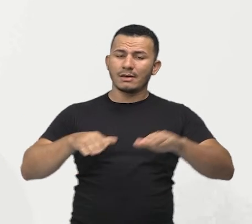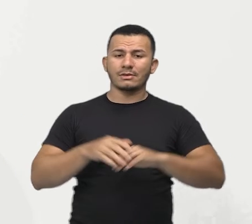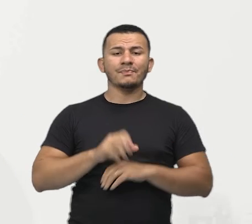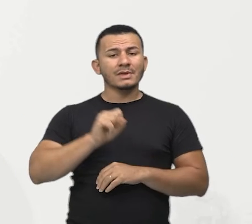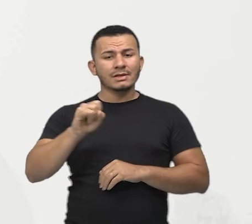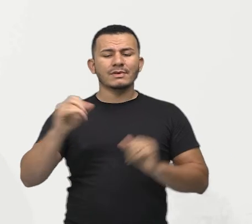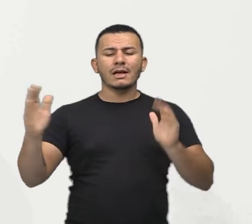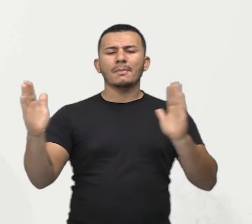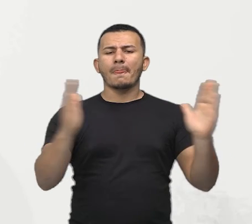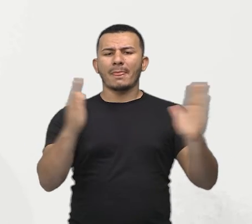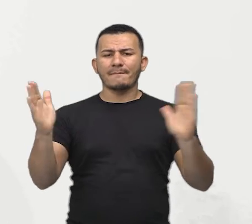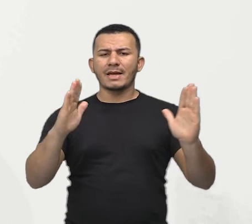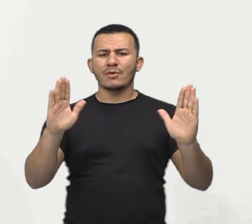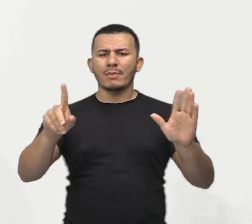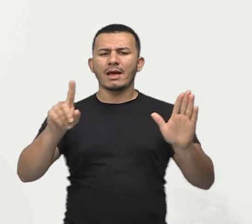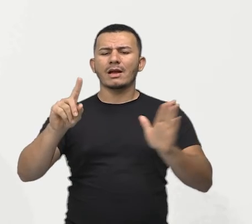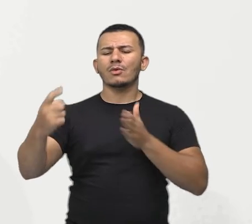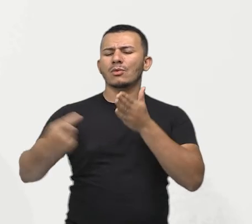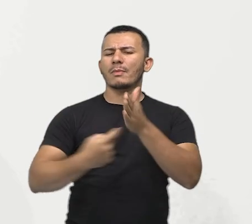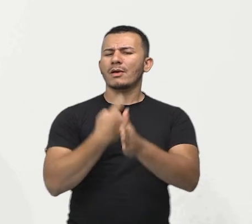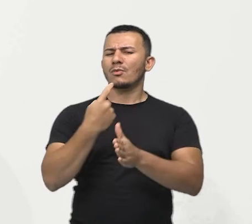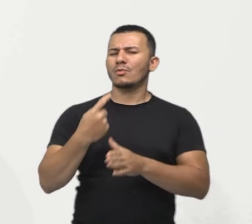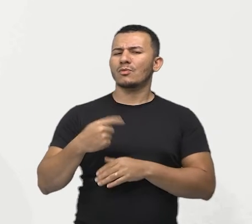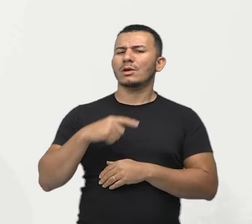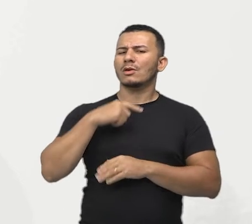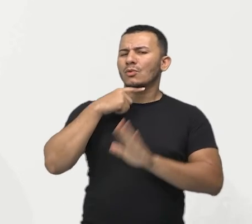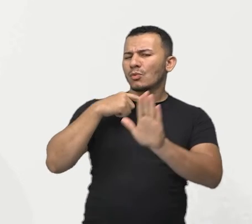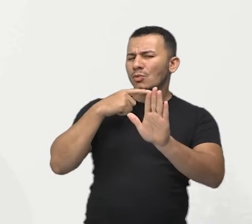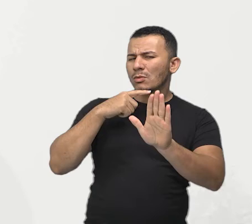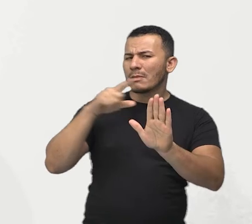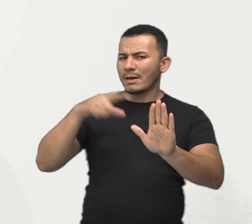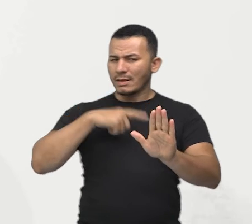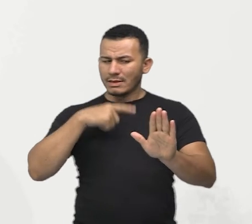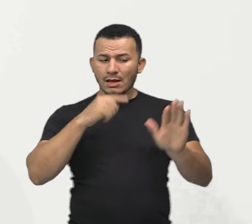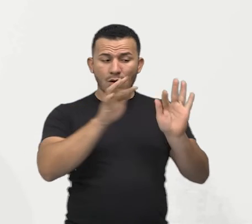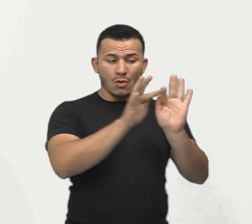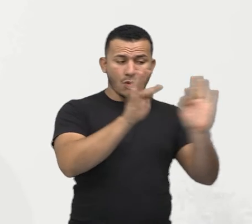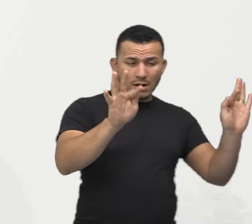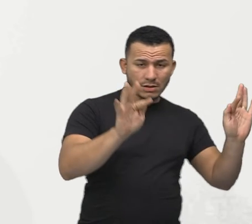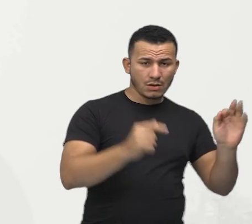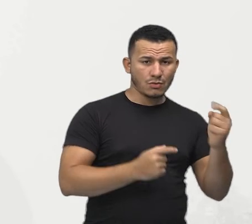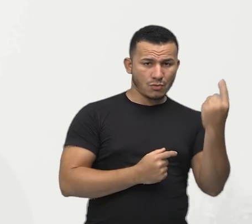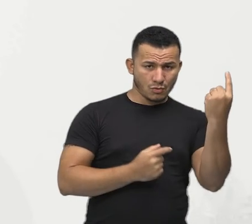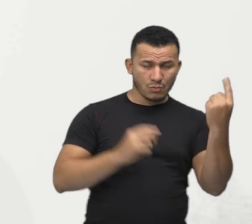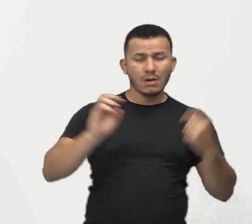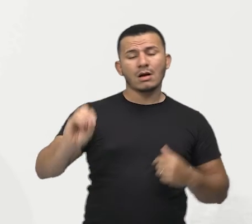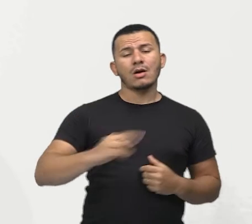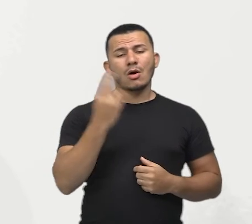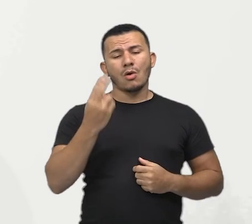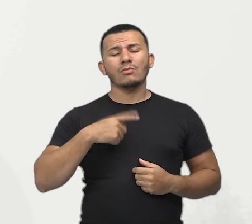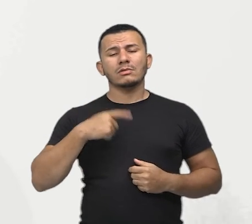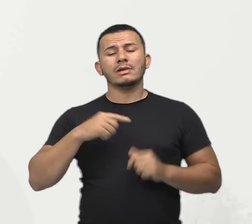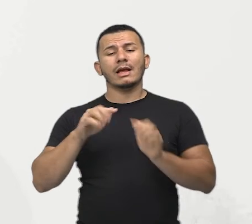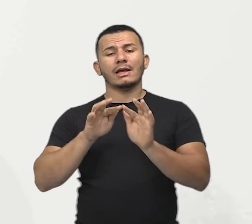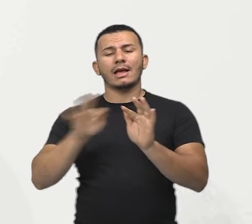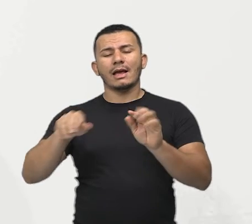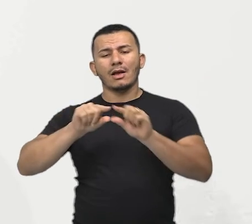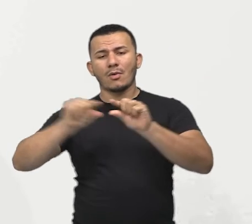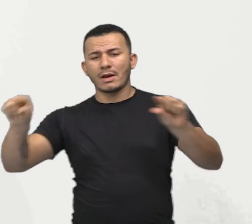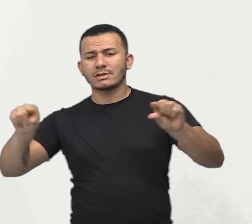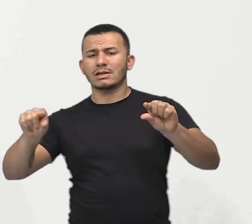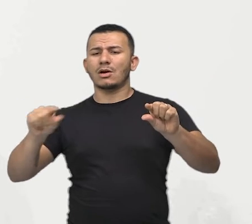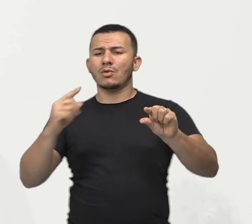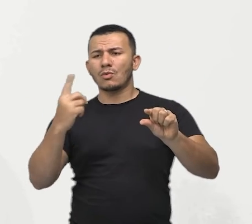vocês pensarem em período, vocês vão pensar no enunciado composto por orações, por uma oração ou